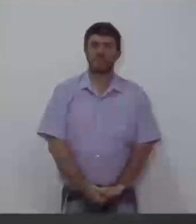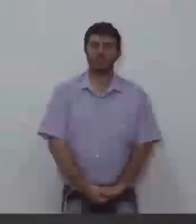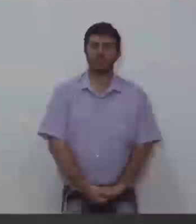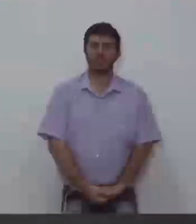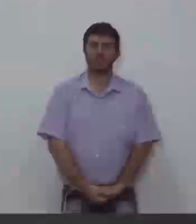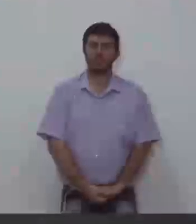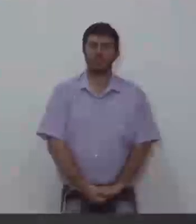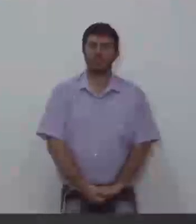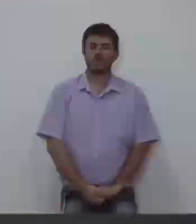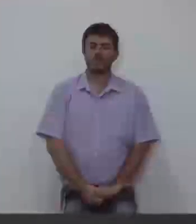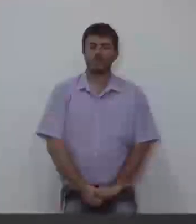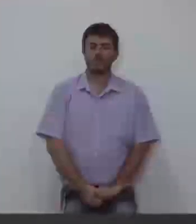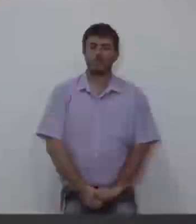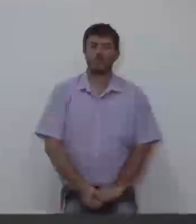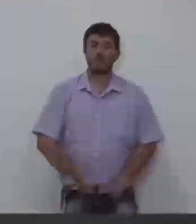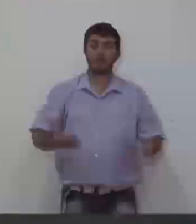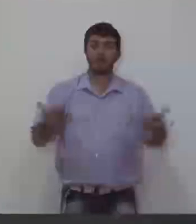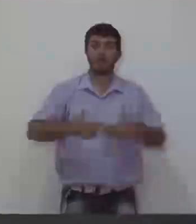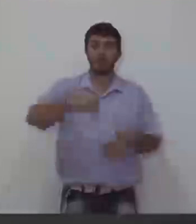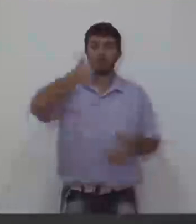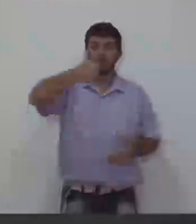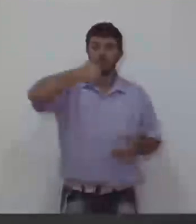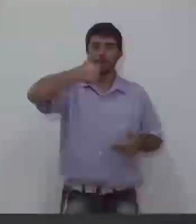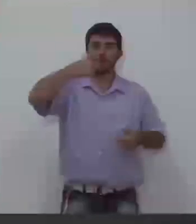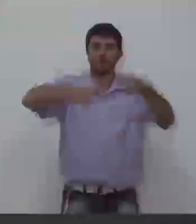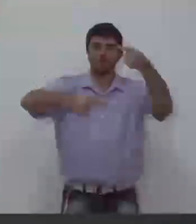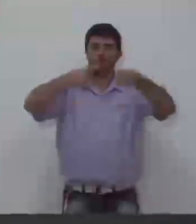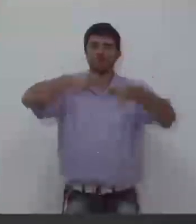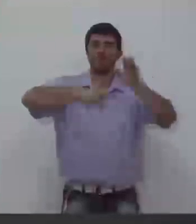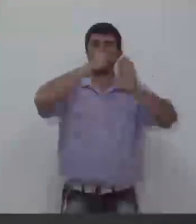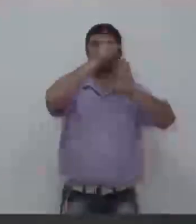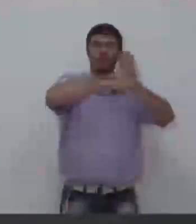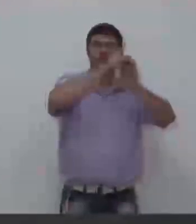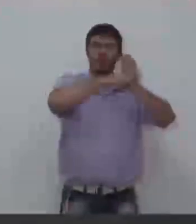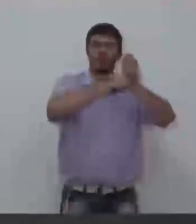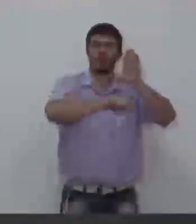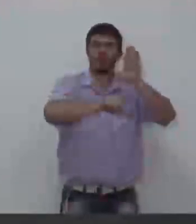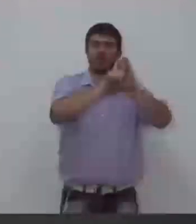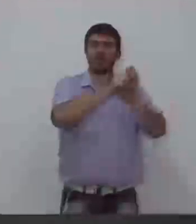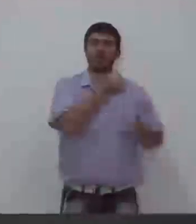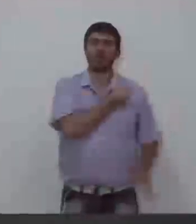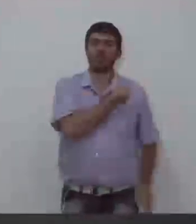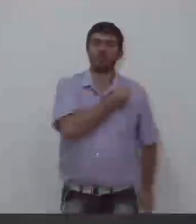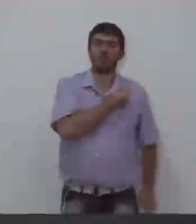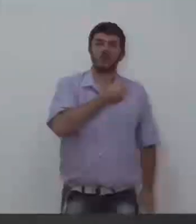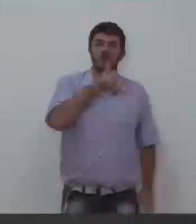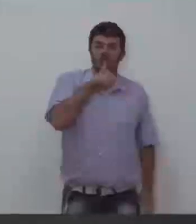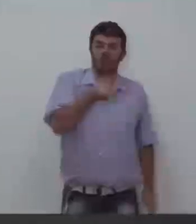Está em primeira discussão, o projeto de lei nº 61 de 2019.